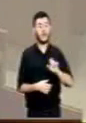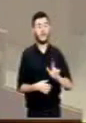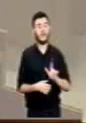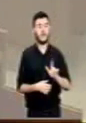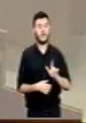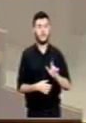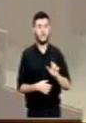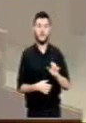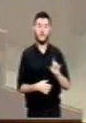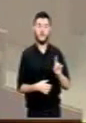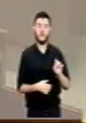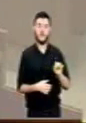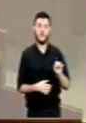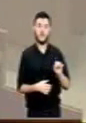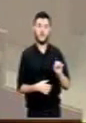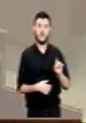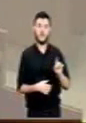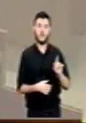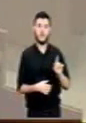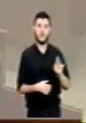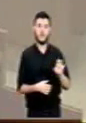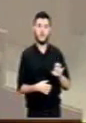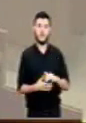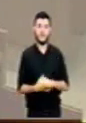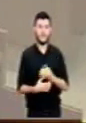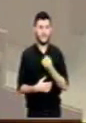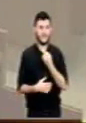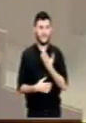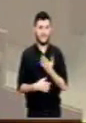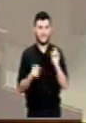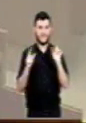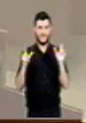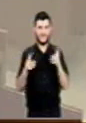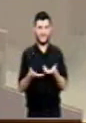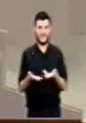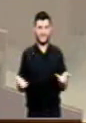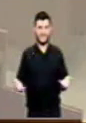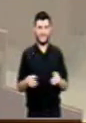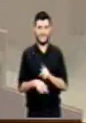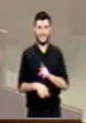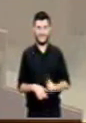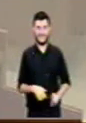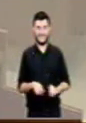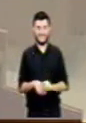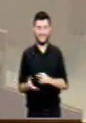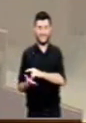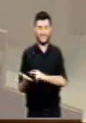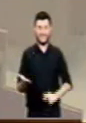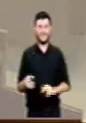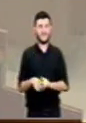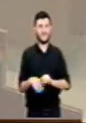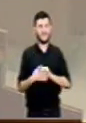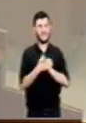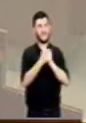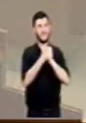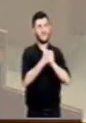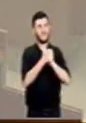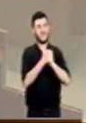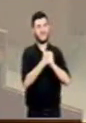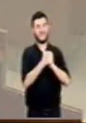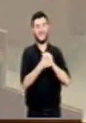Bom dia a todos e todas, senhor presidente, senhores relatores, cumprimento os ilustres advogados